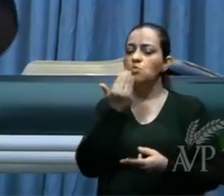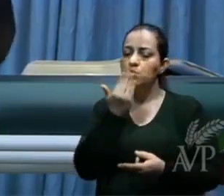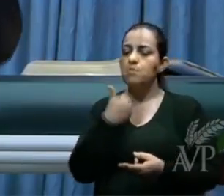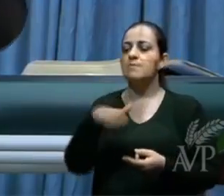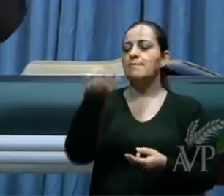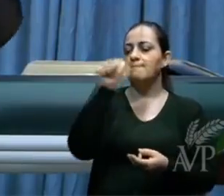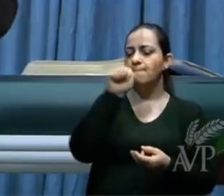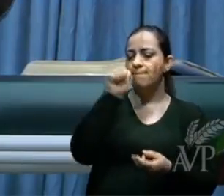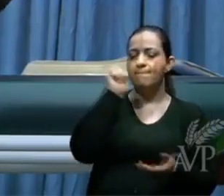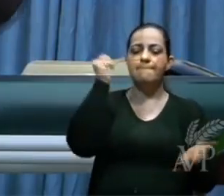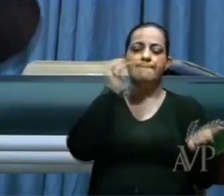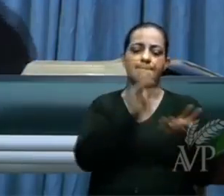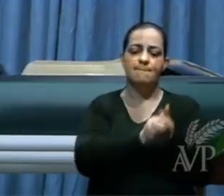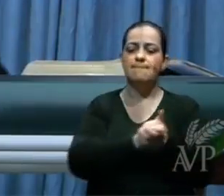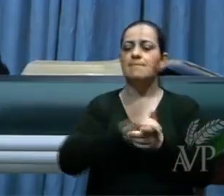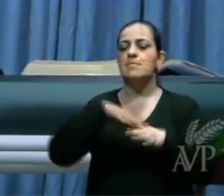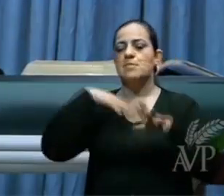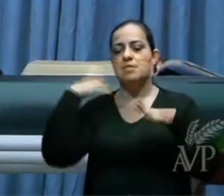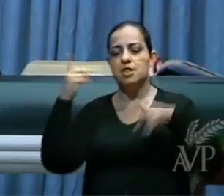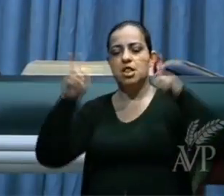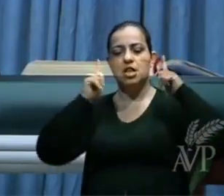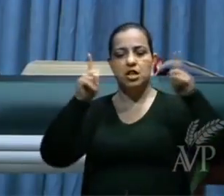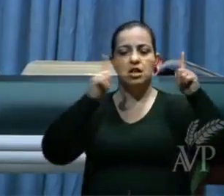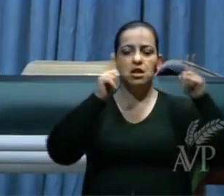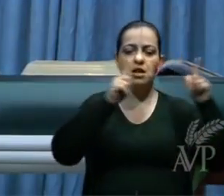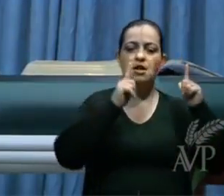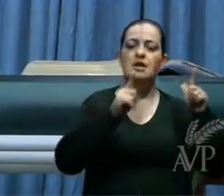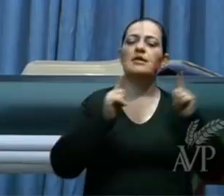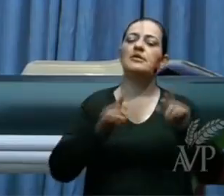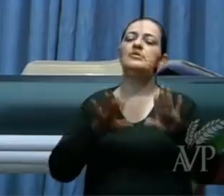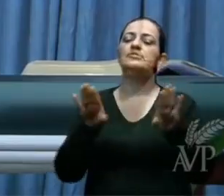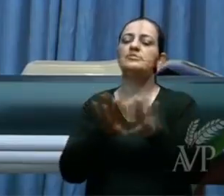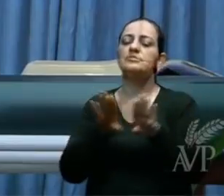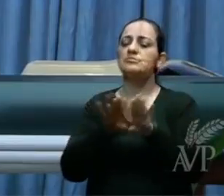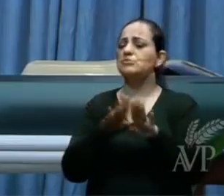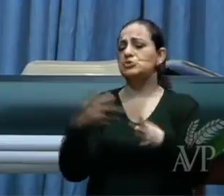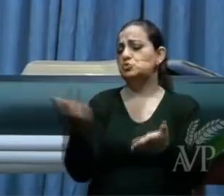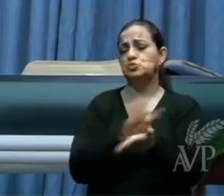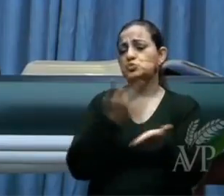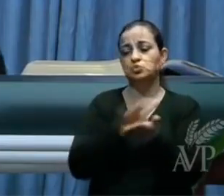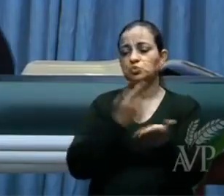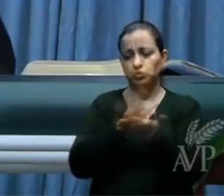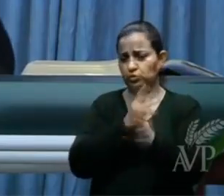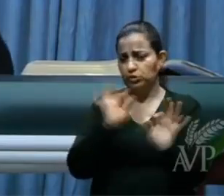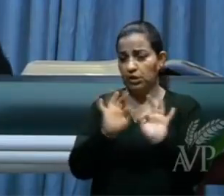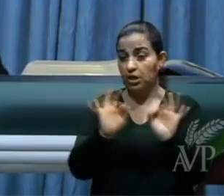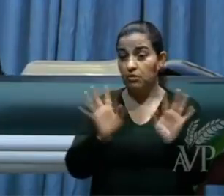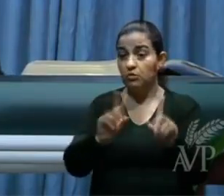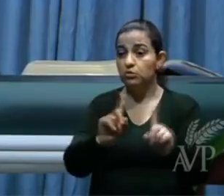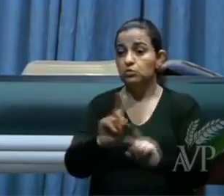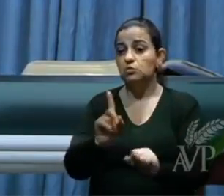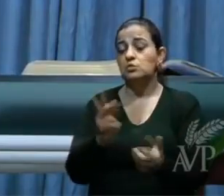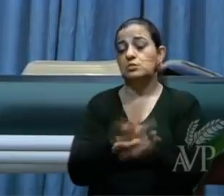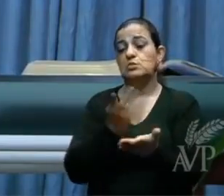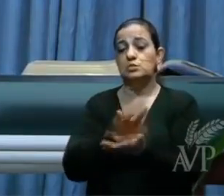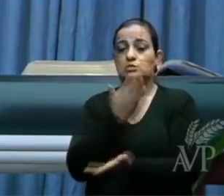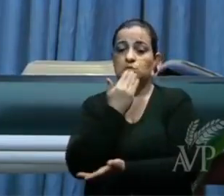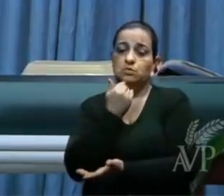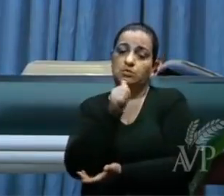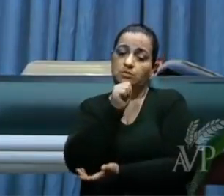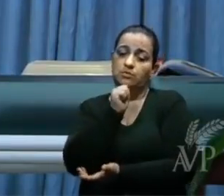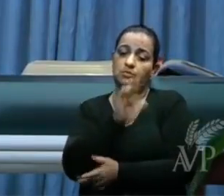casava-se dava sem casamento não é errado comer bbb o depende o que